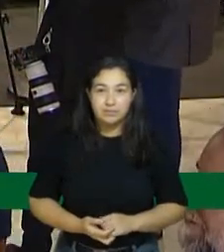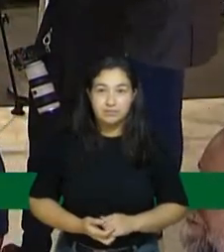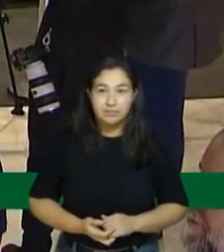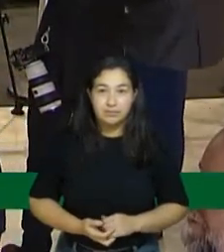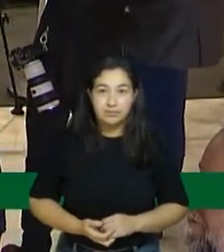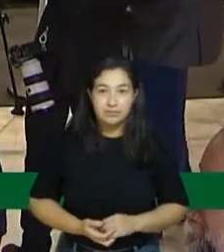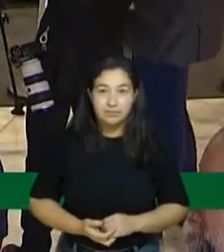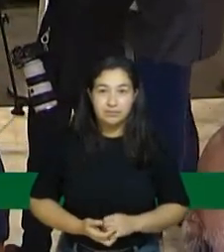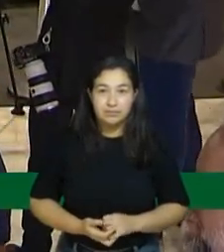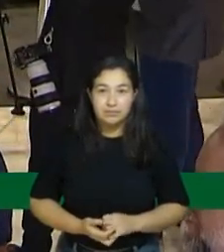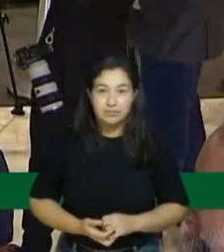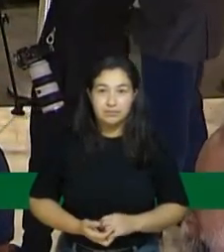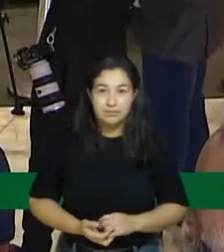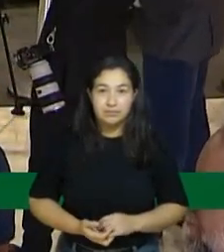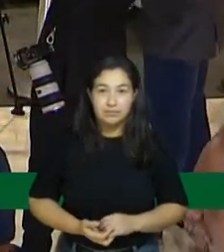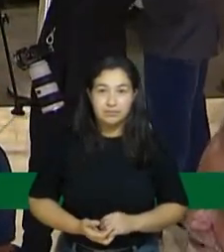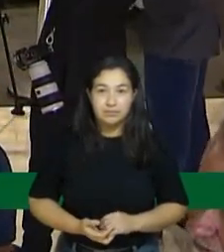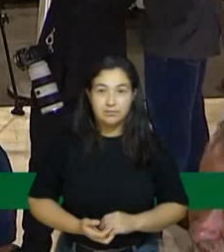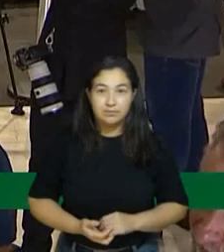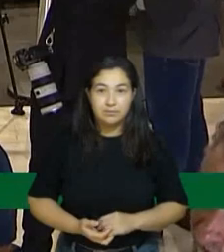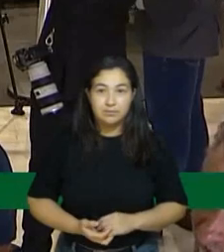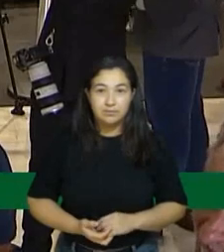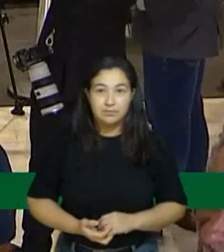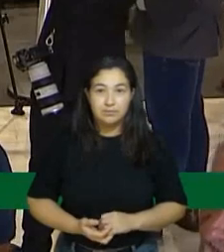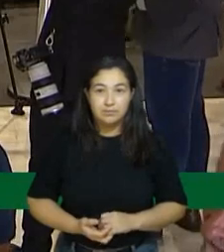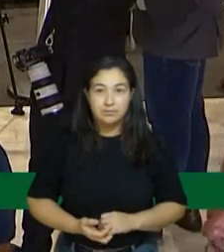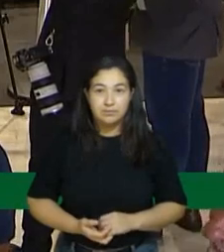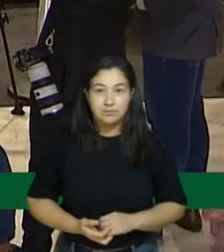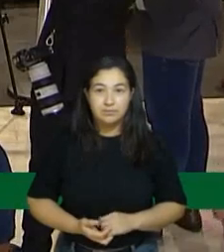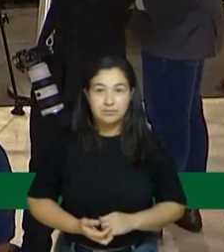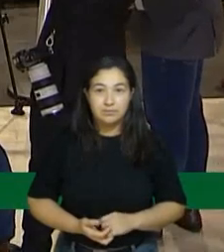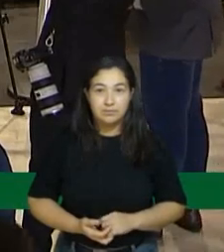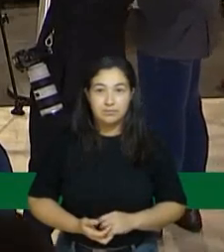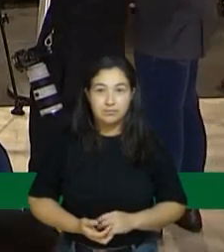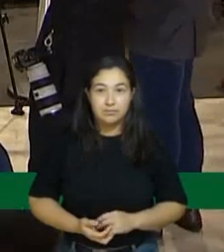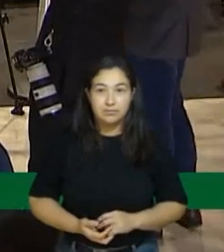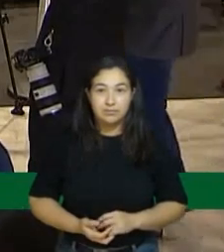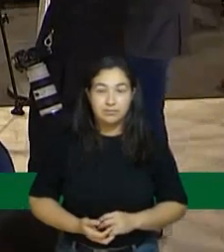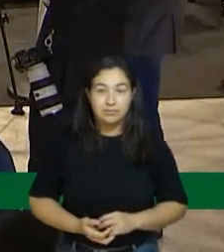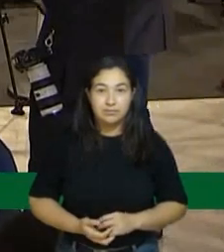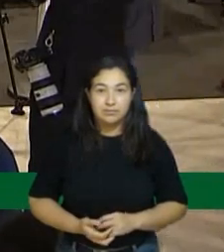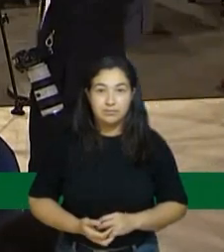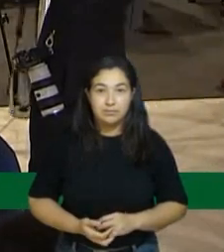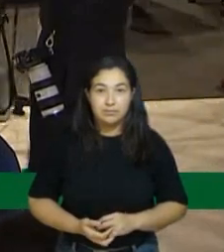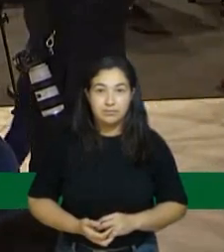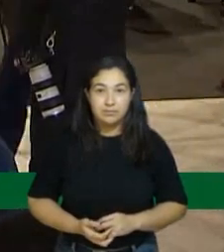André deputada quer falar também obrigado tá